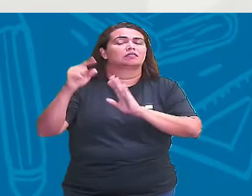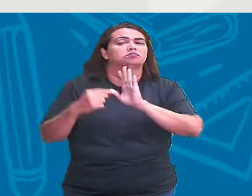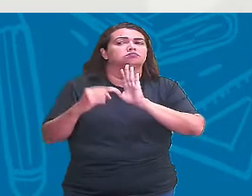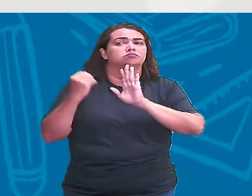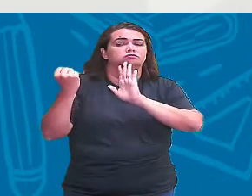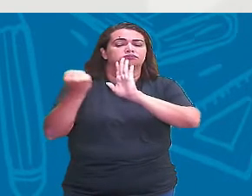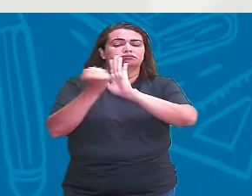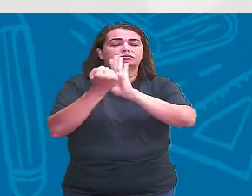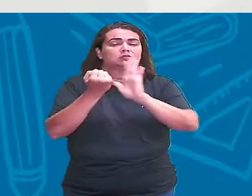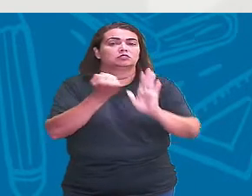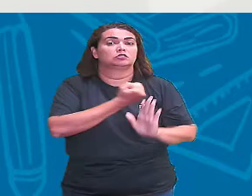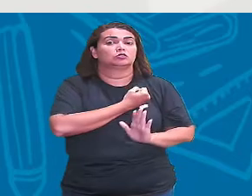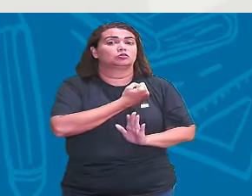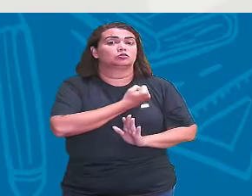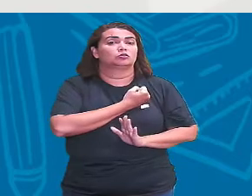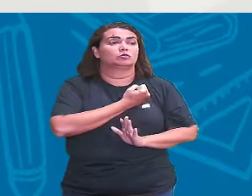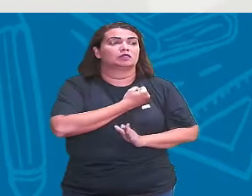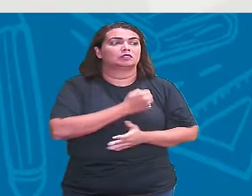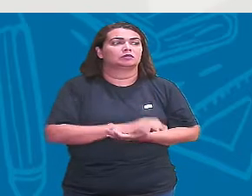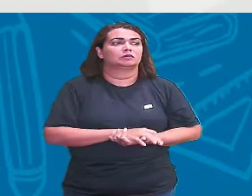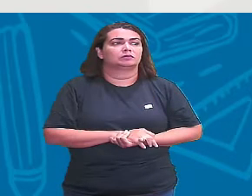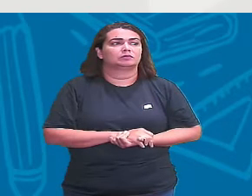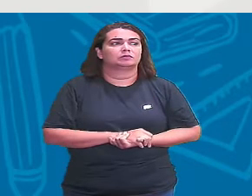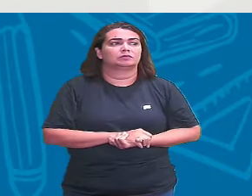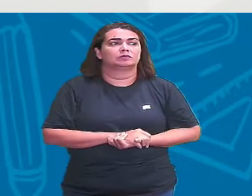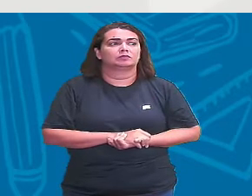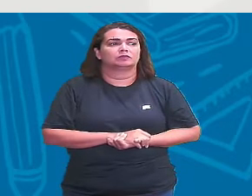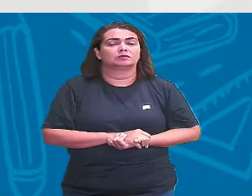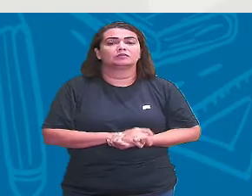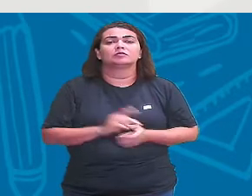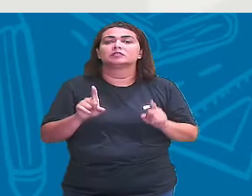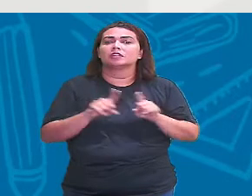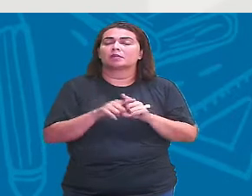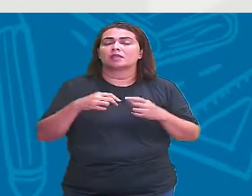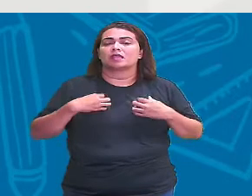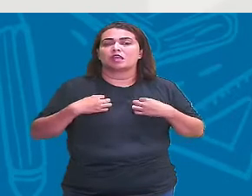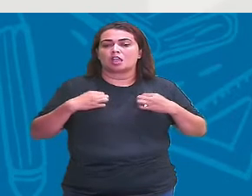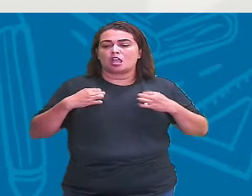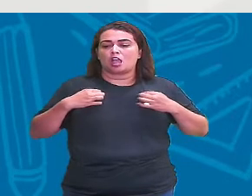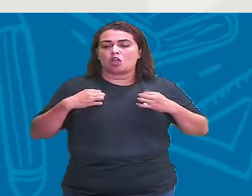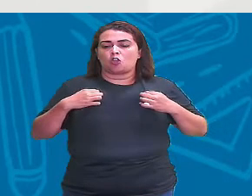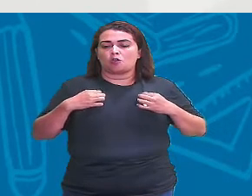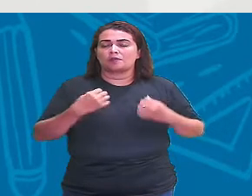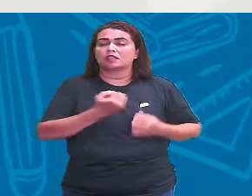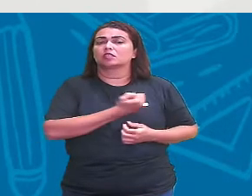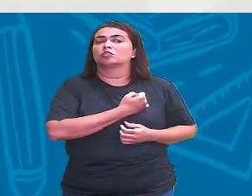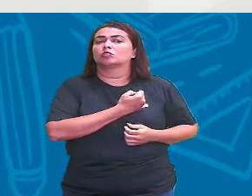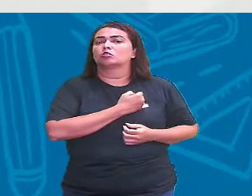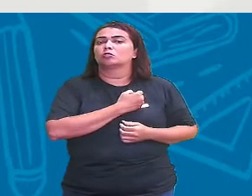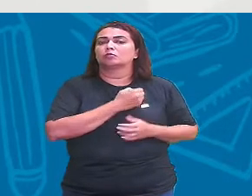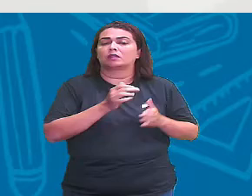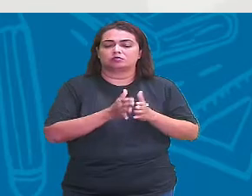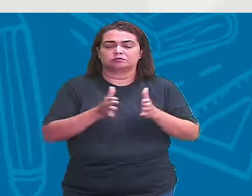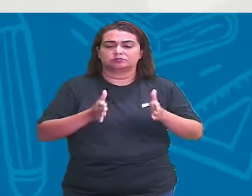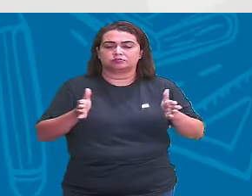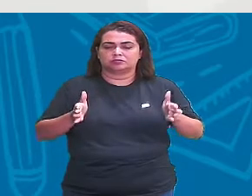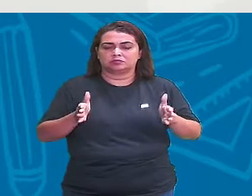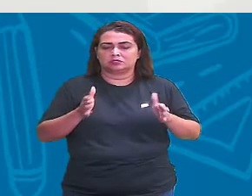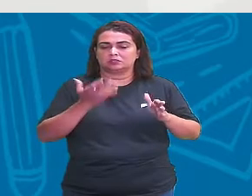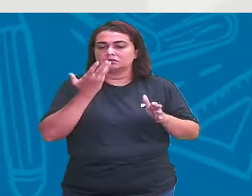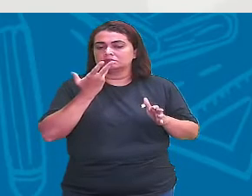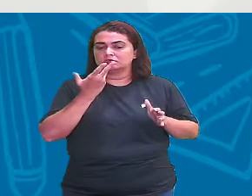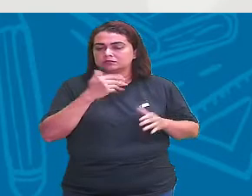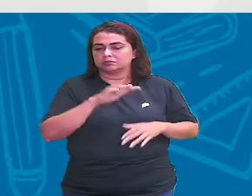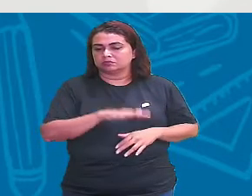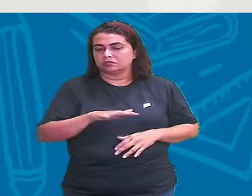também usa números para a roupa, né? O tamanho da roupa. Criança, a gente compra a roupa